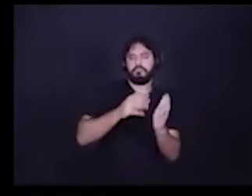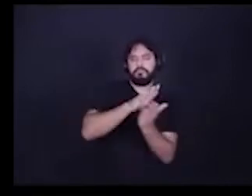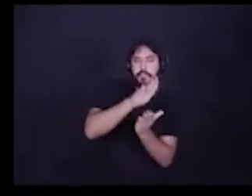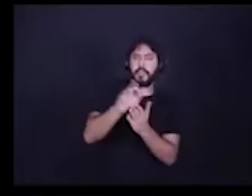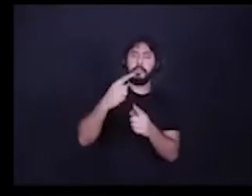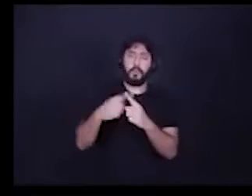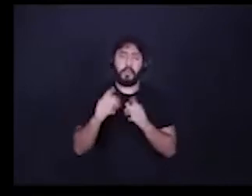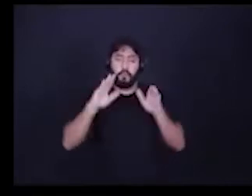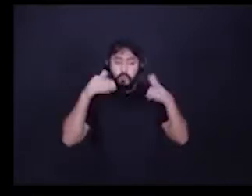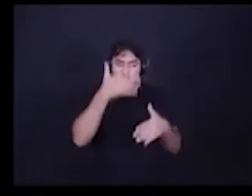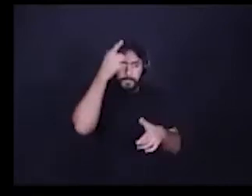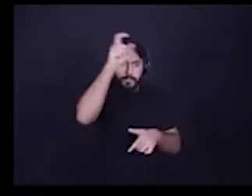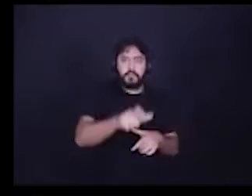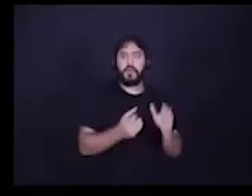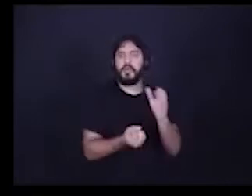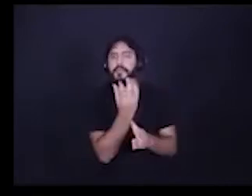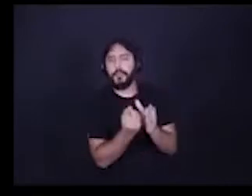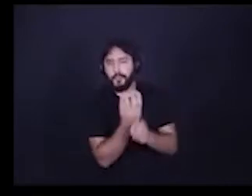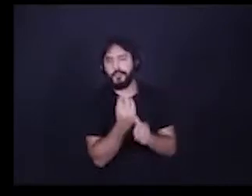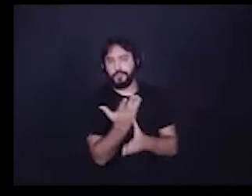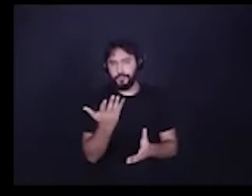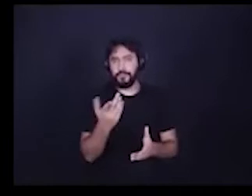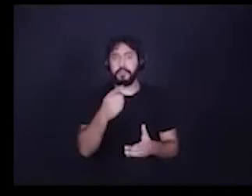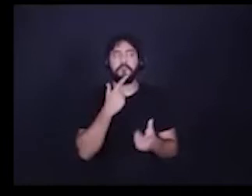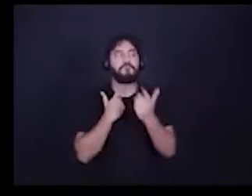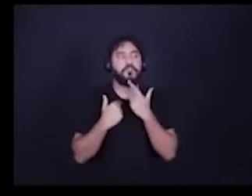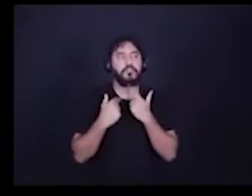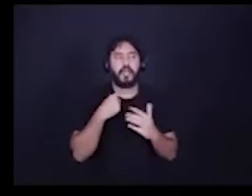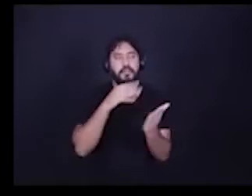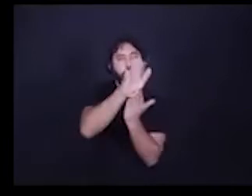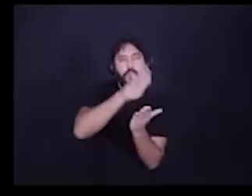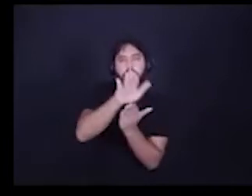querer produzir, colocar alguma coisa no mundo, perdão.